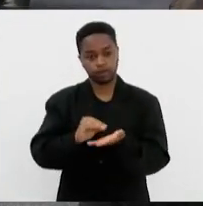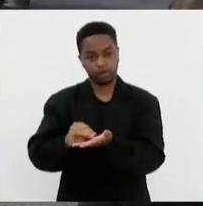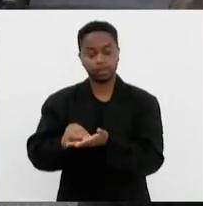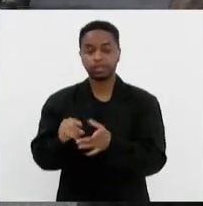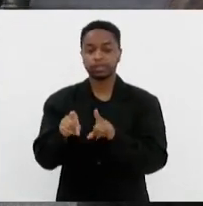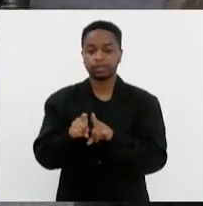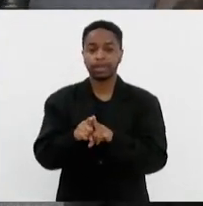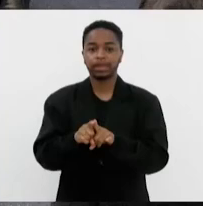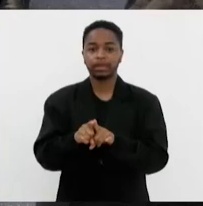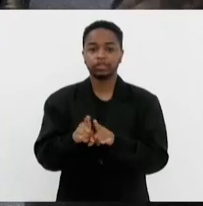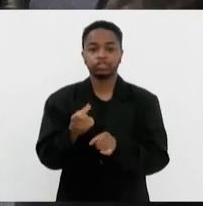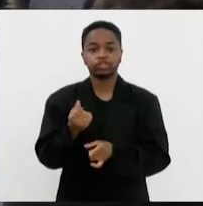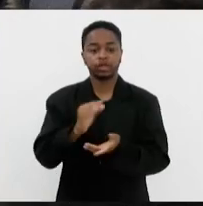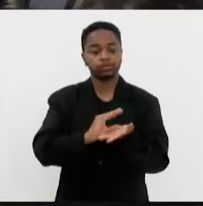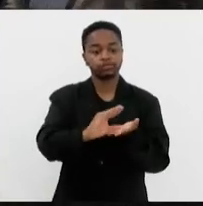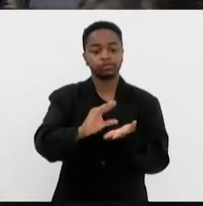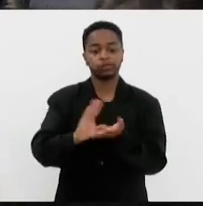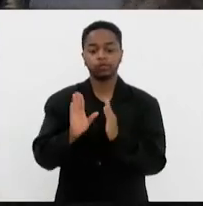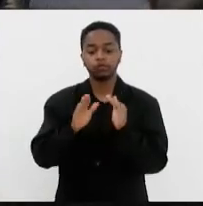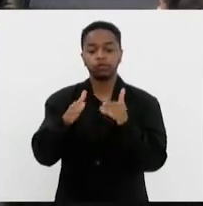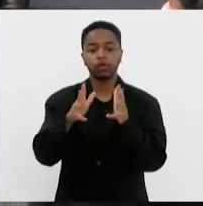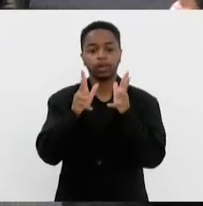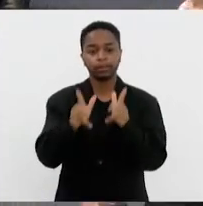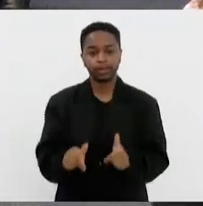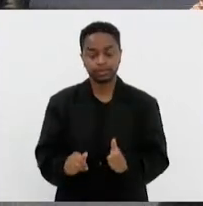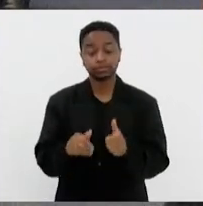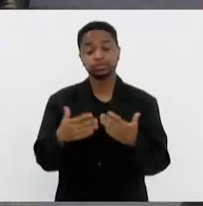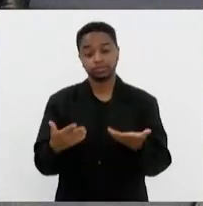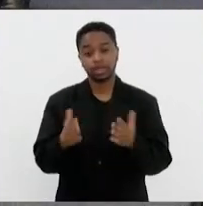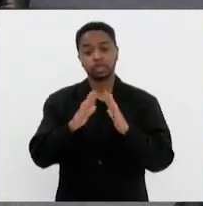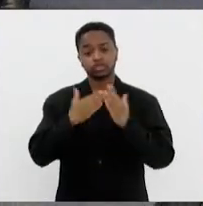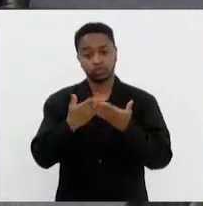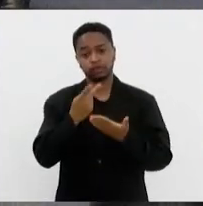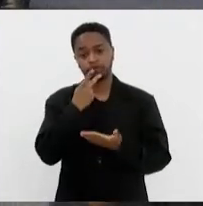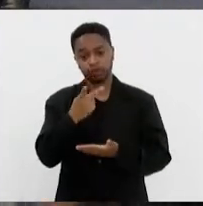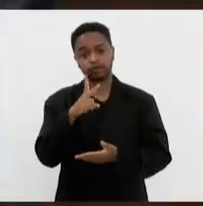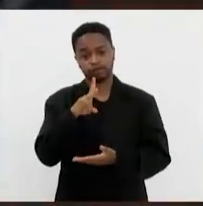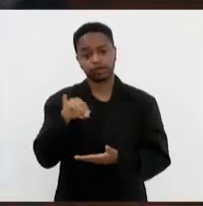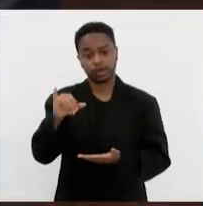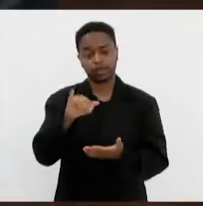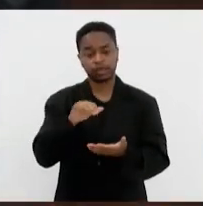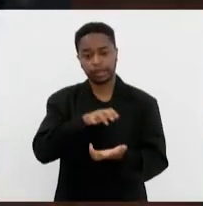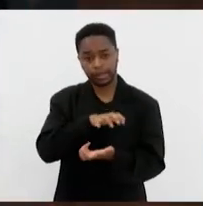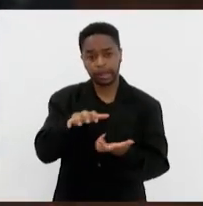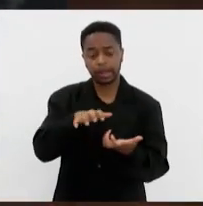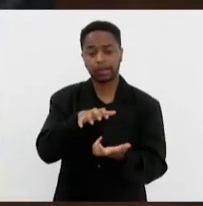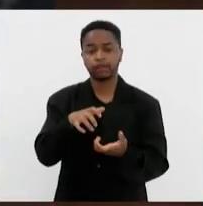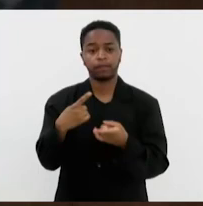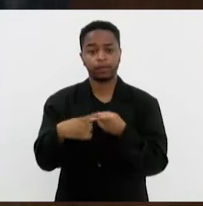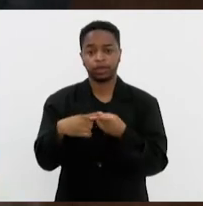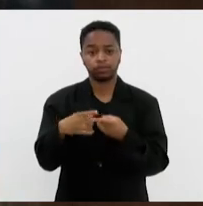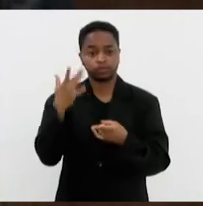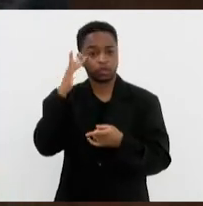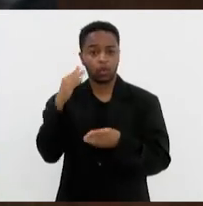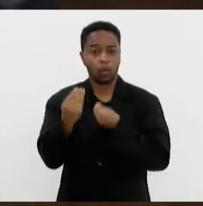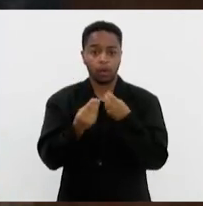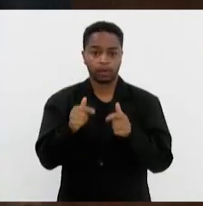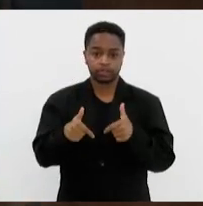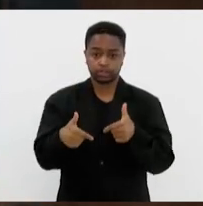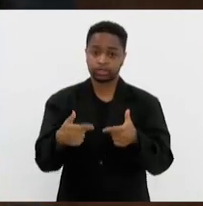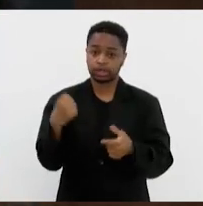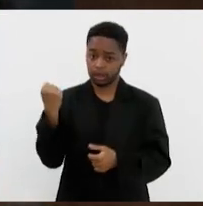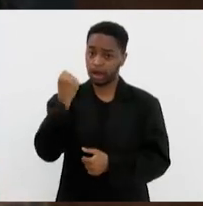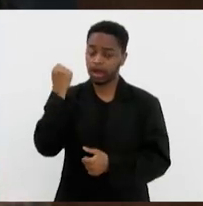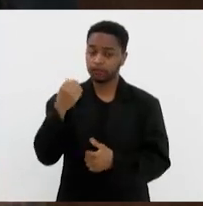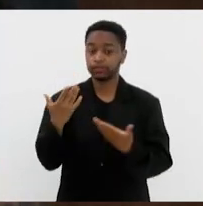limpeza e manutenção, as escolas estavam ameaçando parar, que isso era uma coisa muito grave, os diretores não sabiam o que fazer. No dia